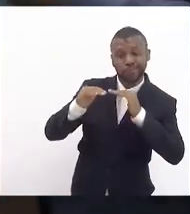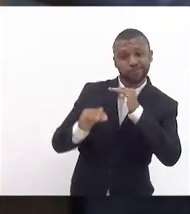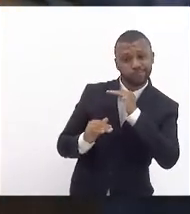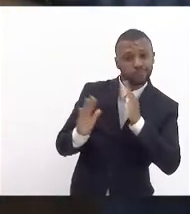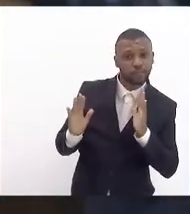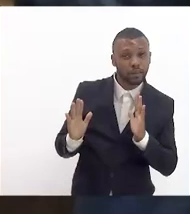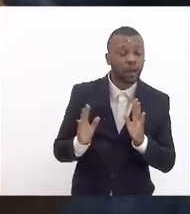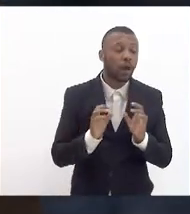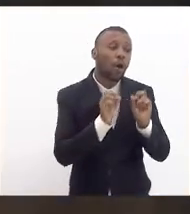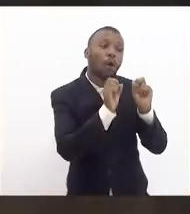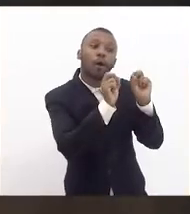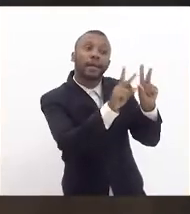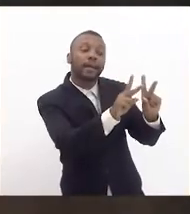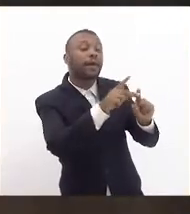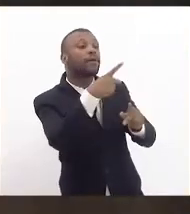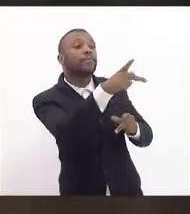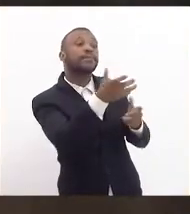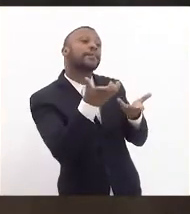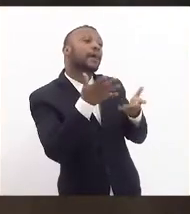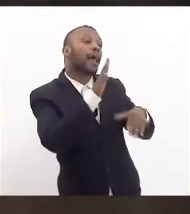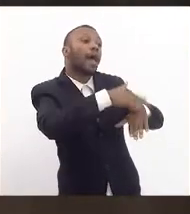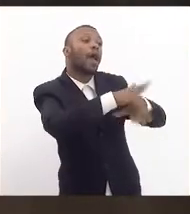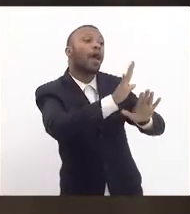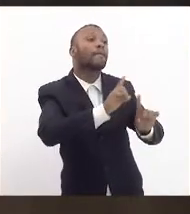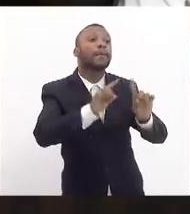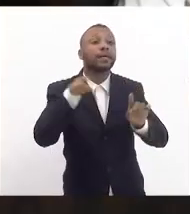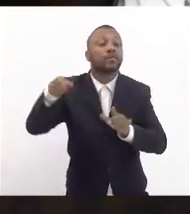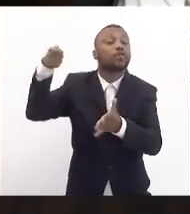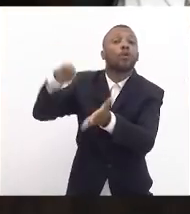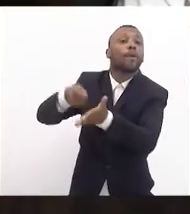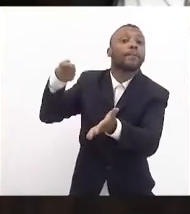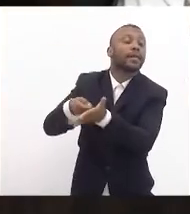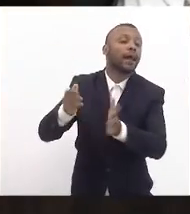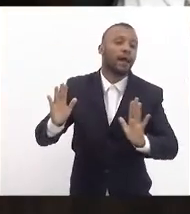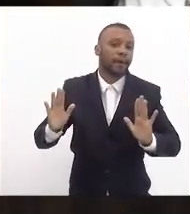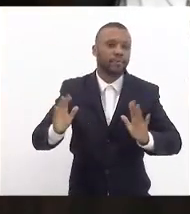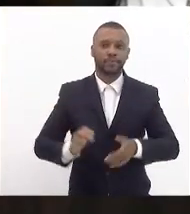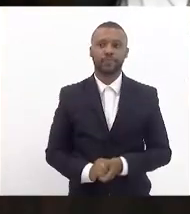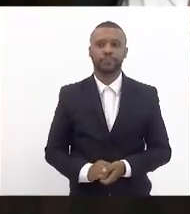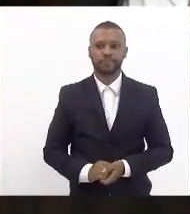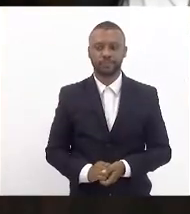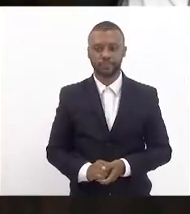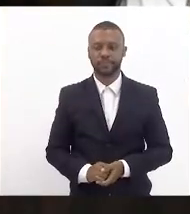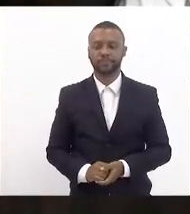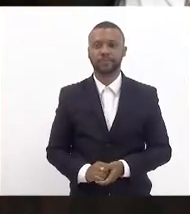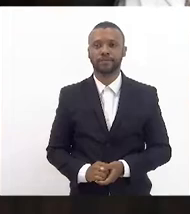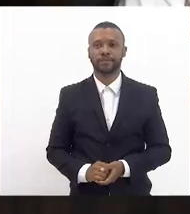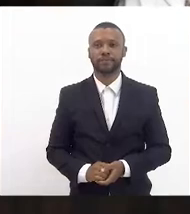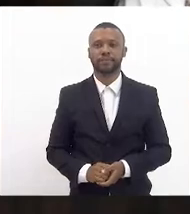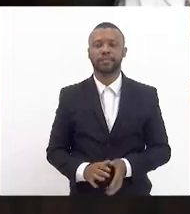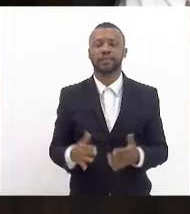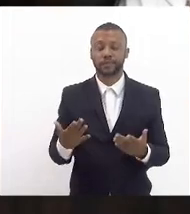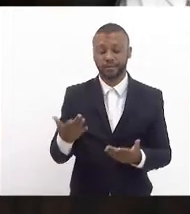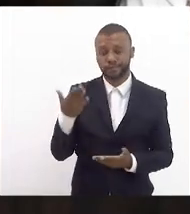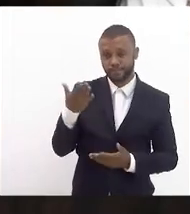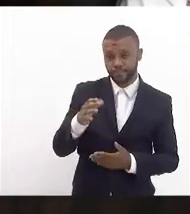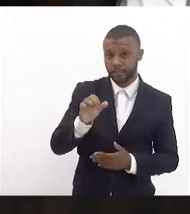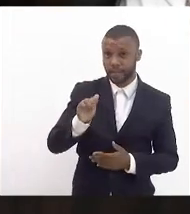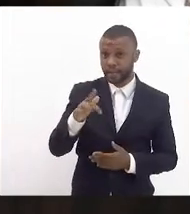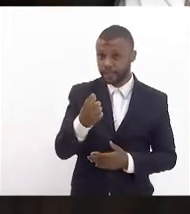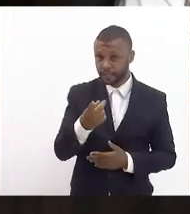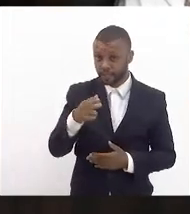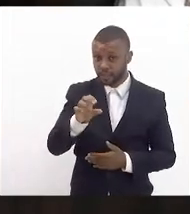mas não, é porque o senhor quer, eles estão sendo obrigados. Deputado Alexandre, primeiro, que quando